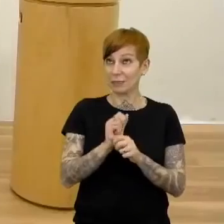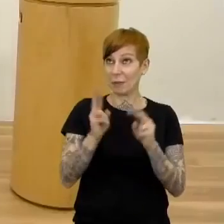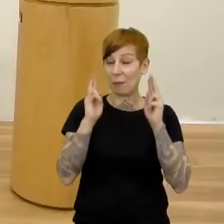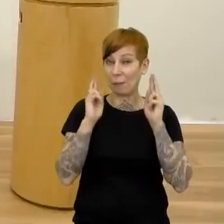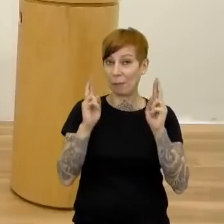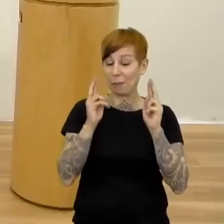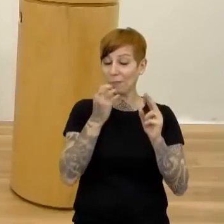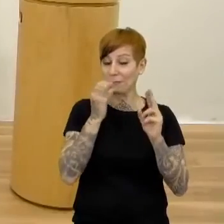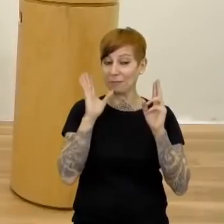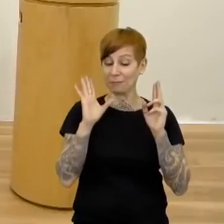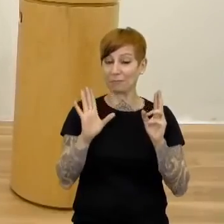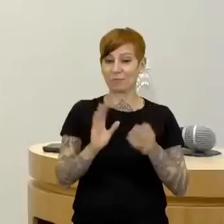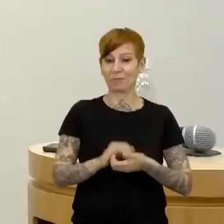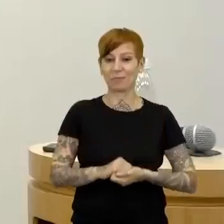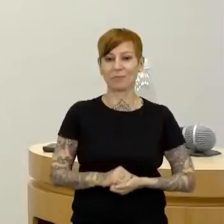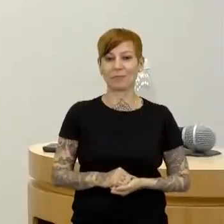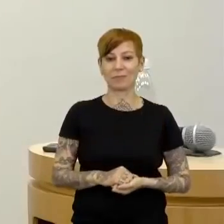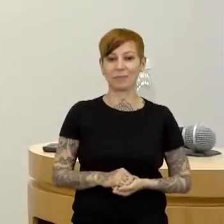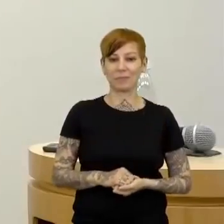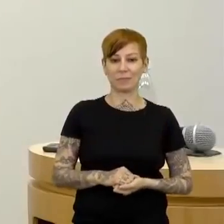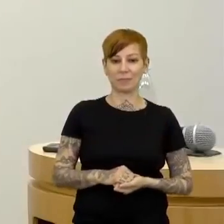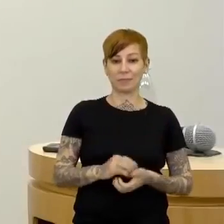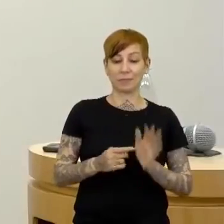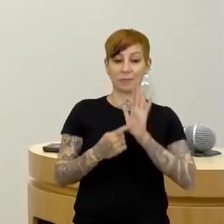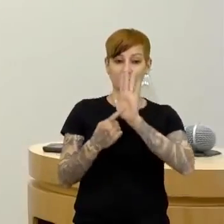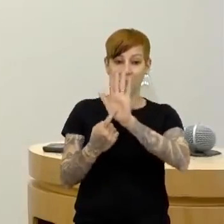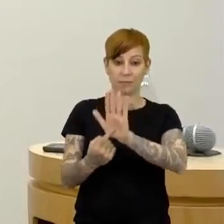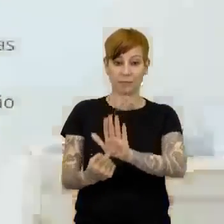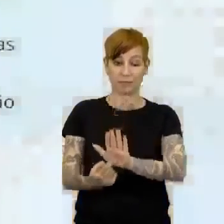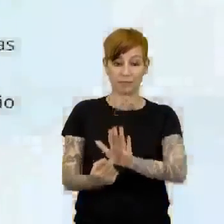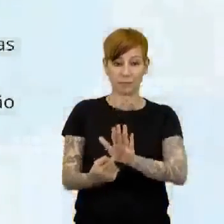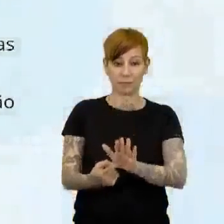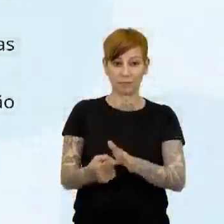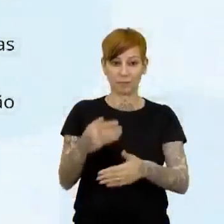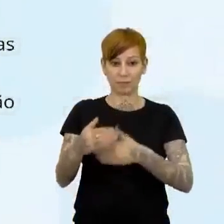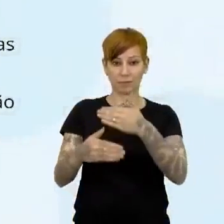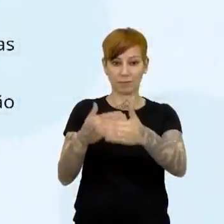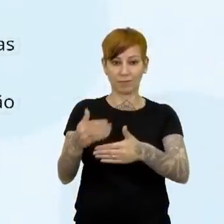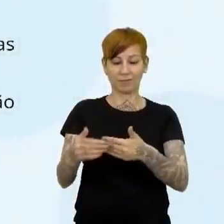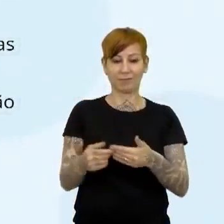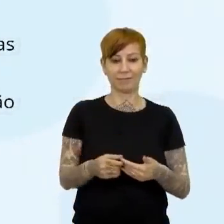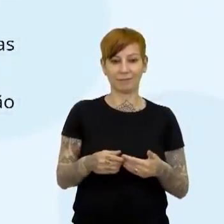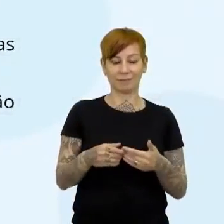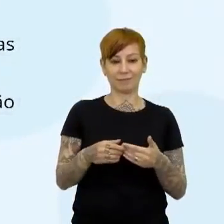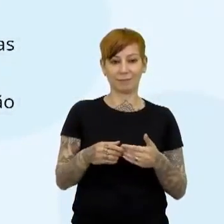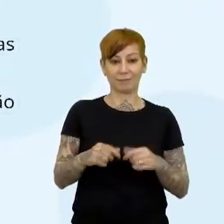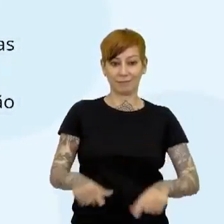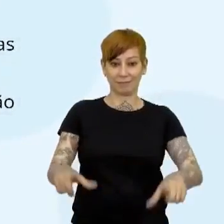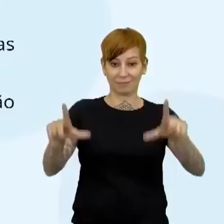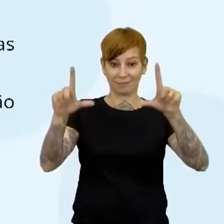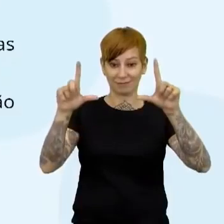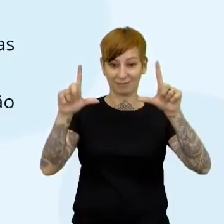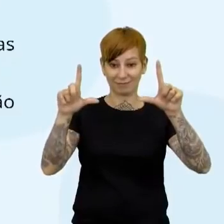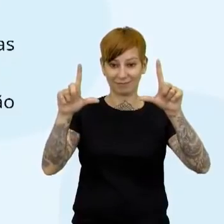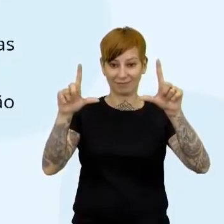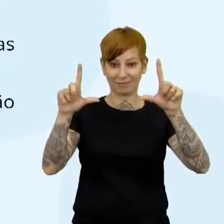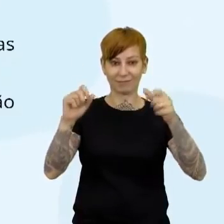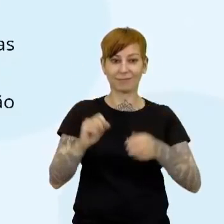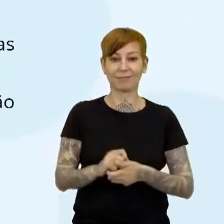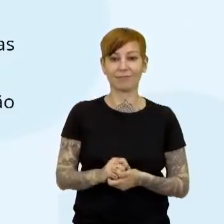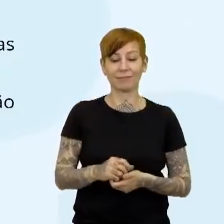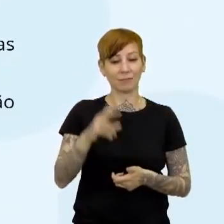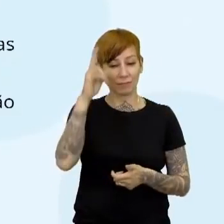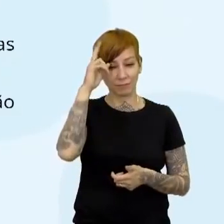né então vou apresentar para vocês a nossa sequência ó olha aqui na telinha primeiro mais relembrar